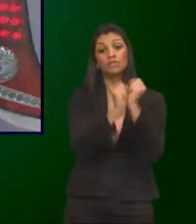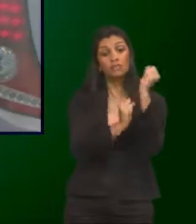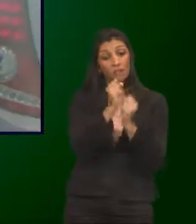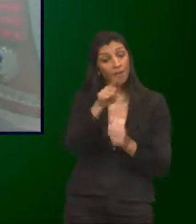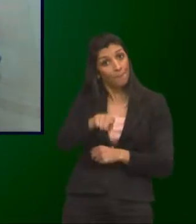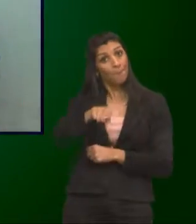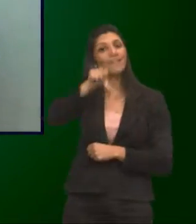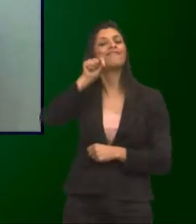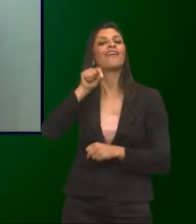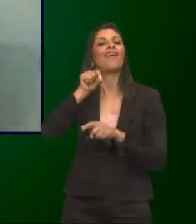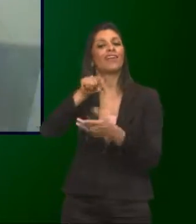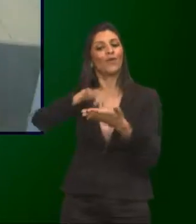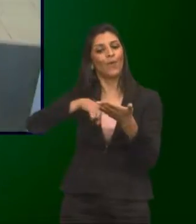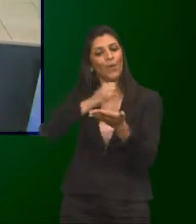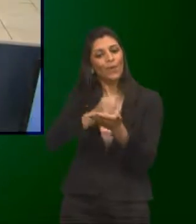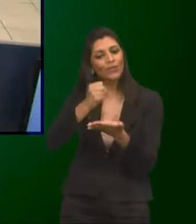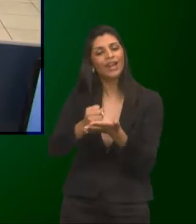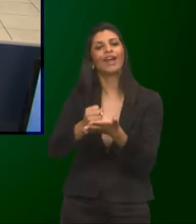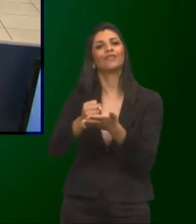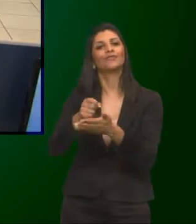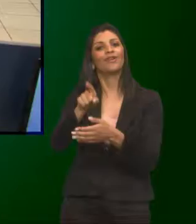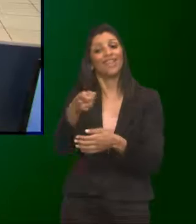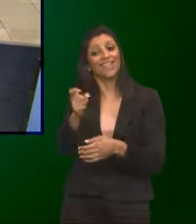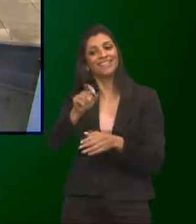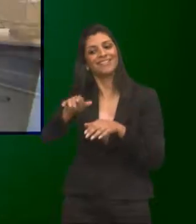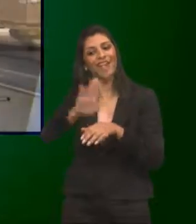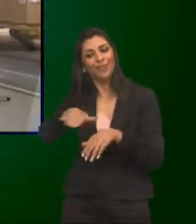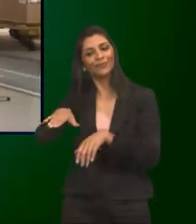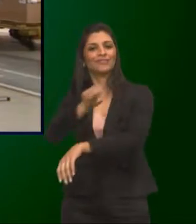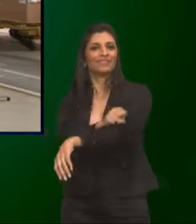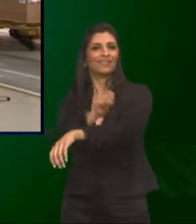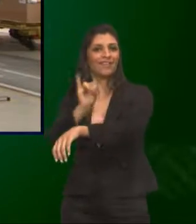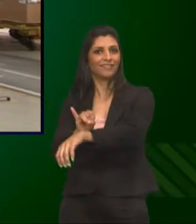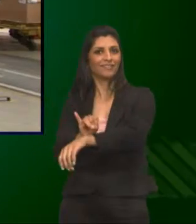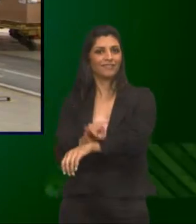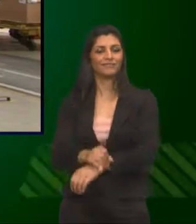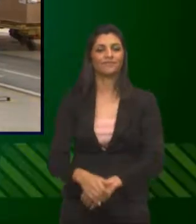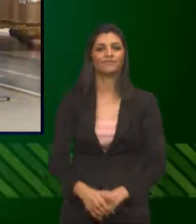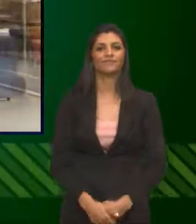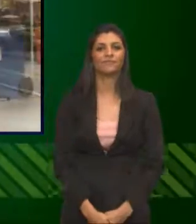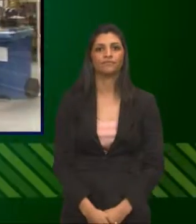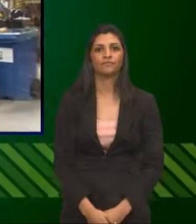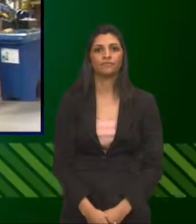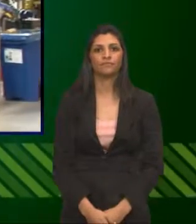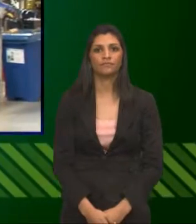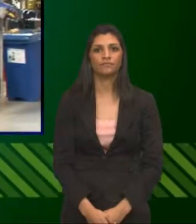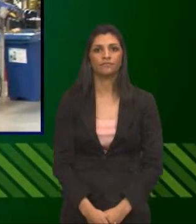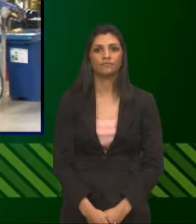85% das empresas preferem contratar profissionais capacitados.